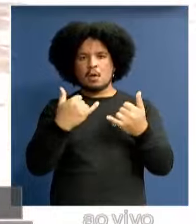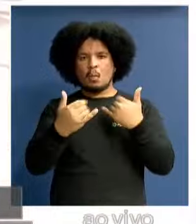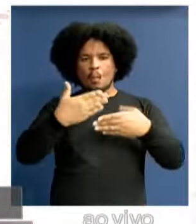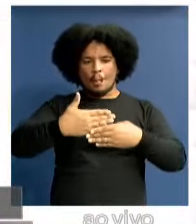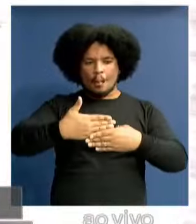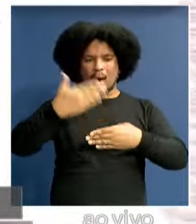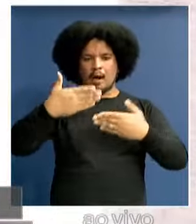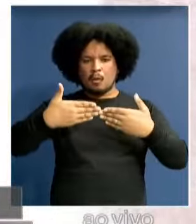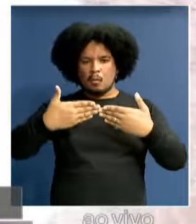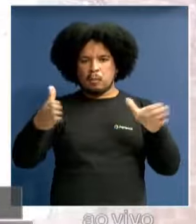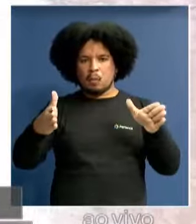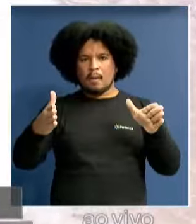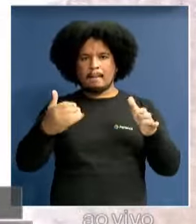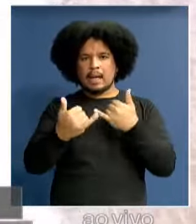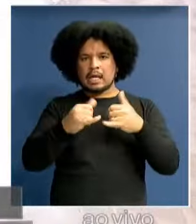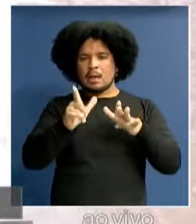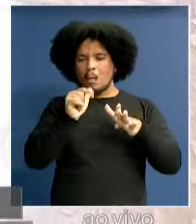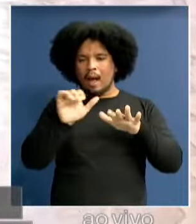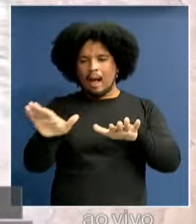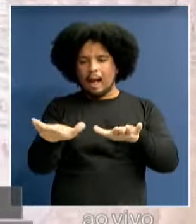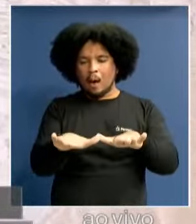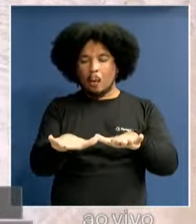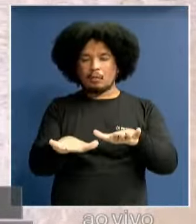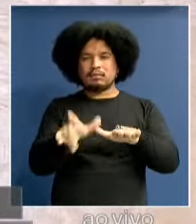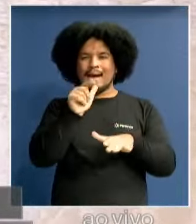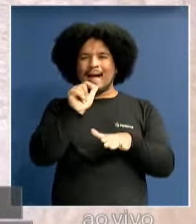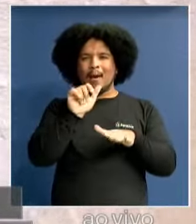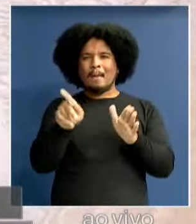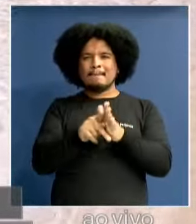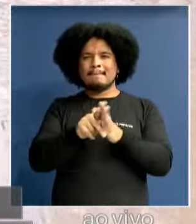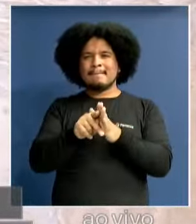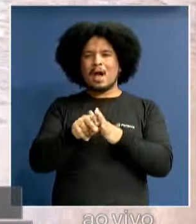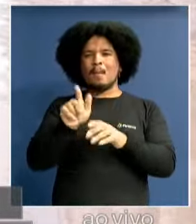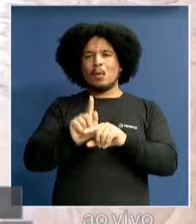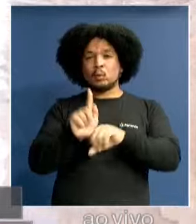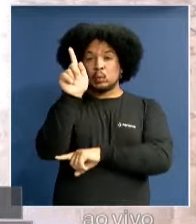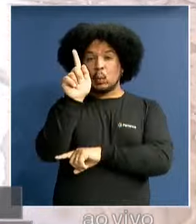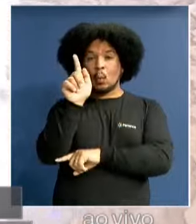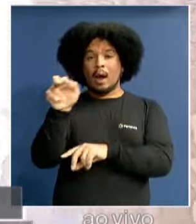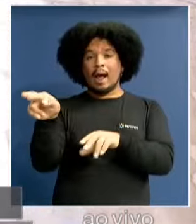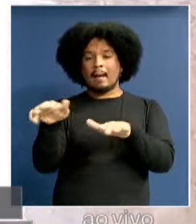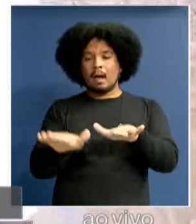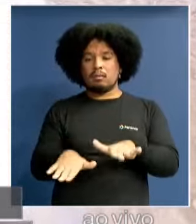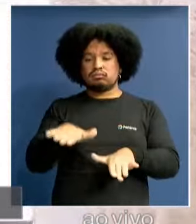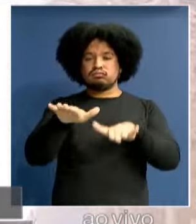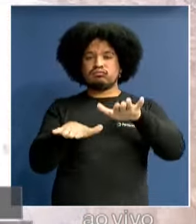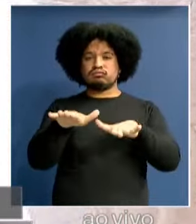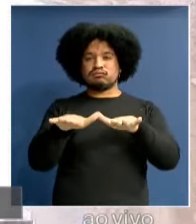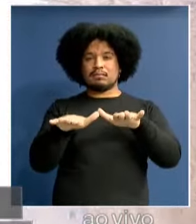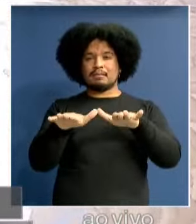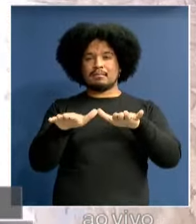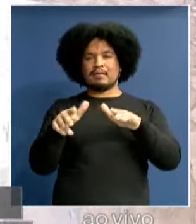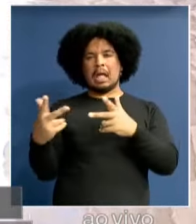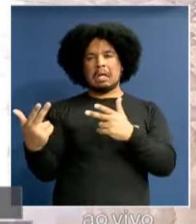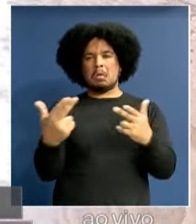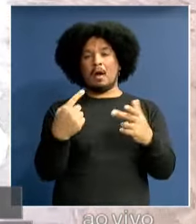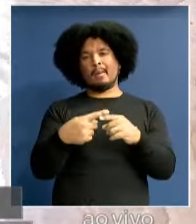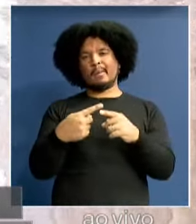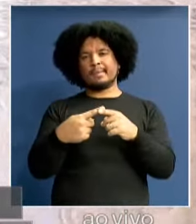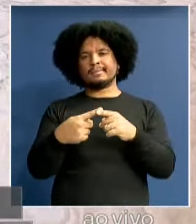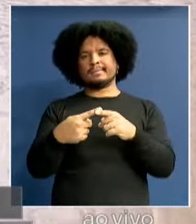comportas para igualar o nível do Guaíba com o nível da enchente que toma conta da região central, né, Matheus?